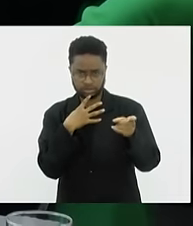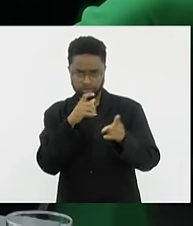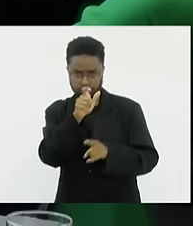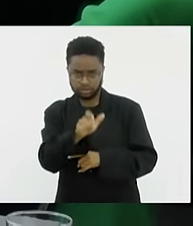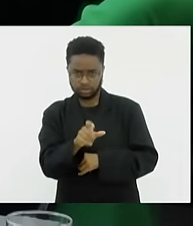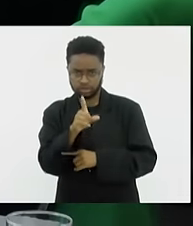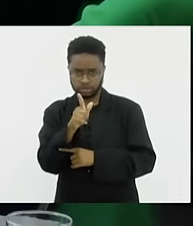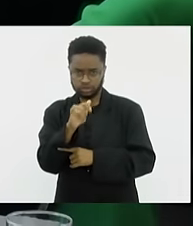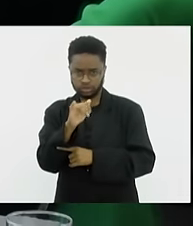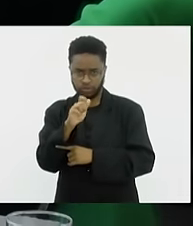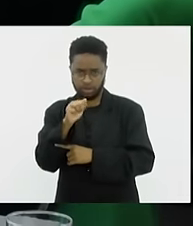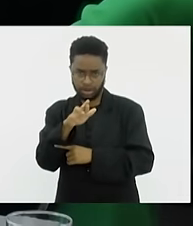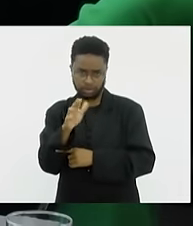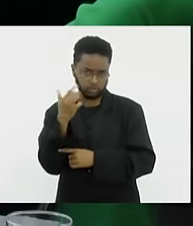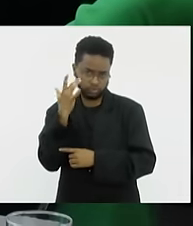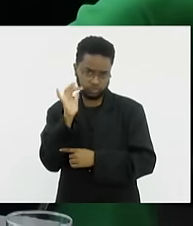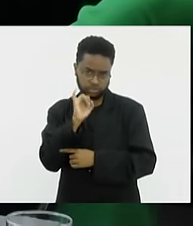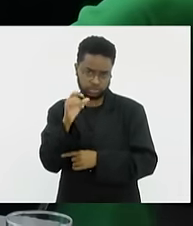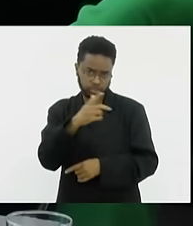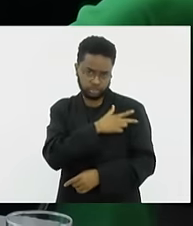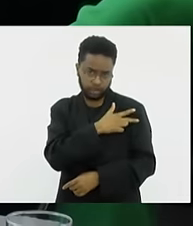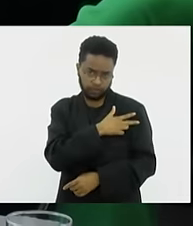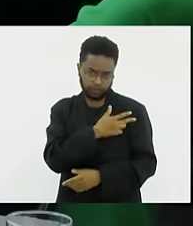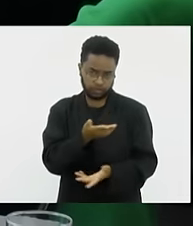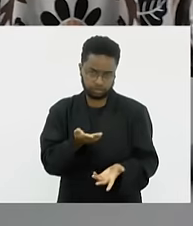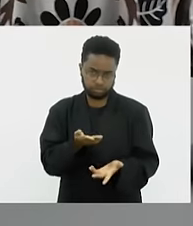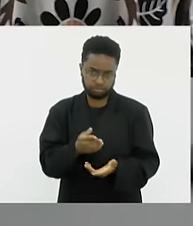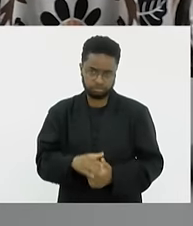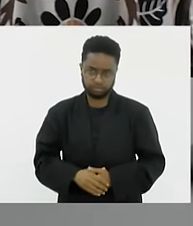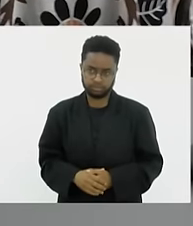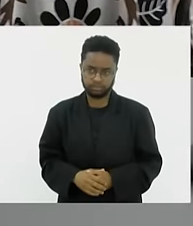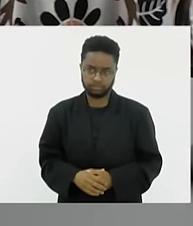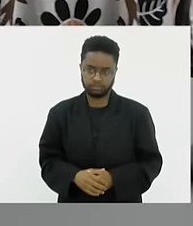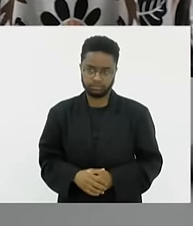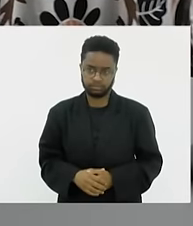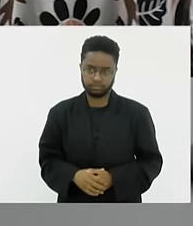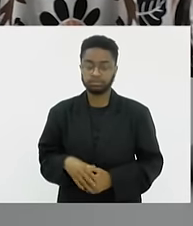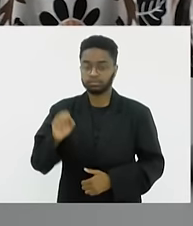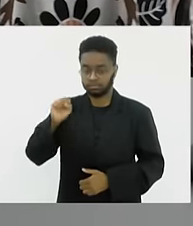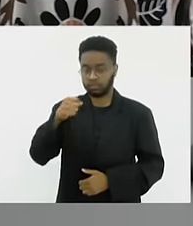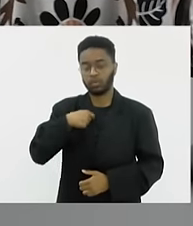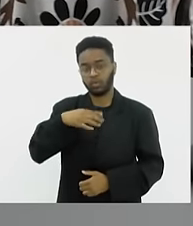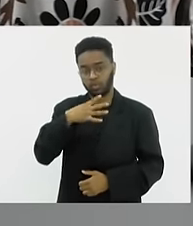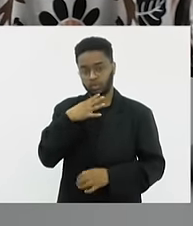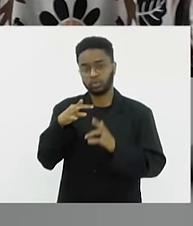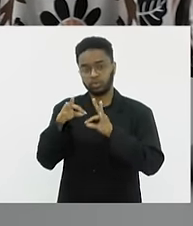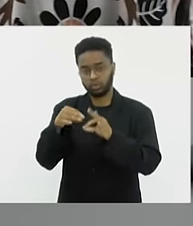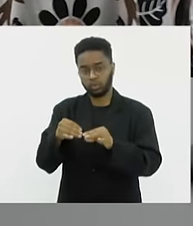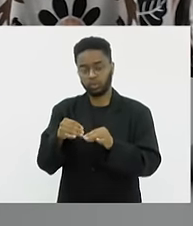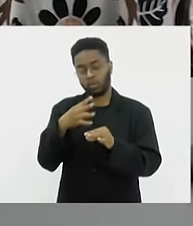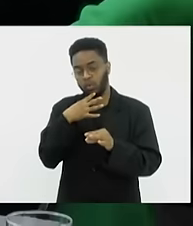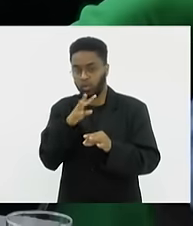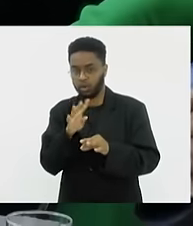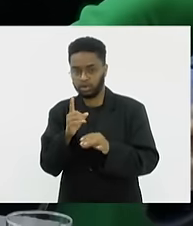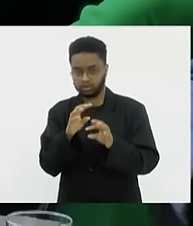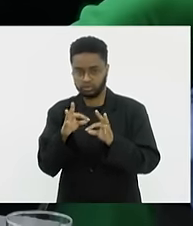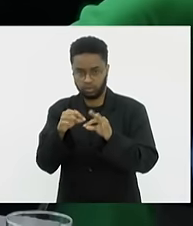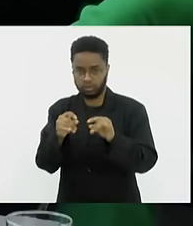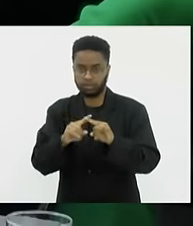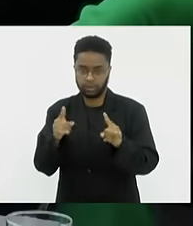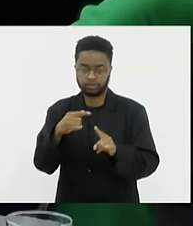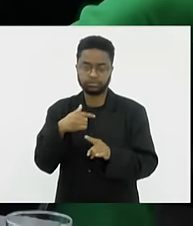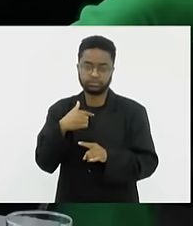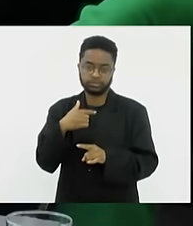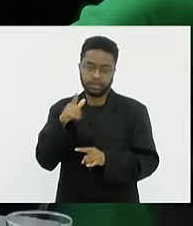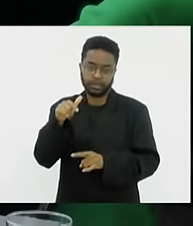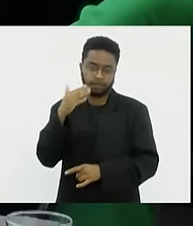Não sei se ele está ocupando alguma chefia de algum posto. Sim, não Gilmar, conheço todos, mas já ouvi falar. Sim. Gilmar é conhecido